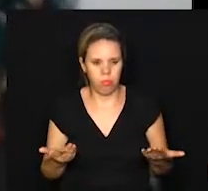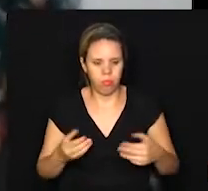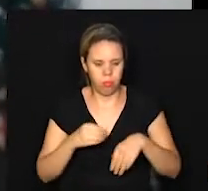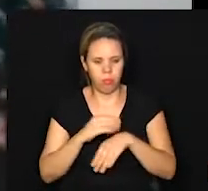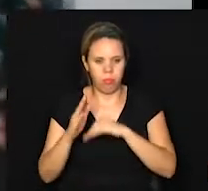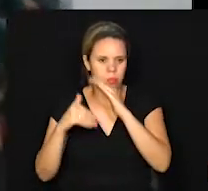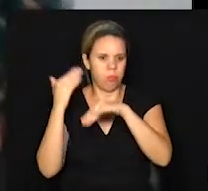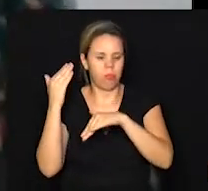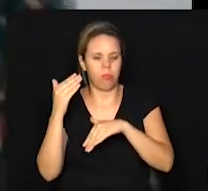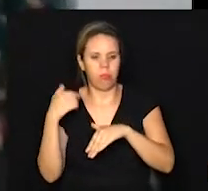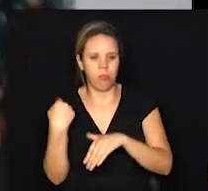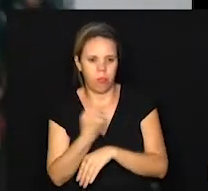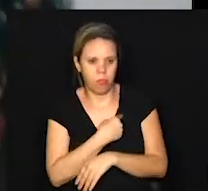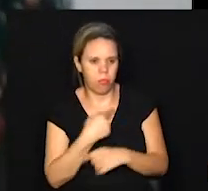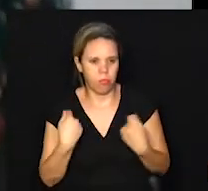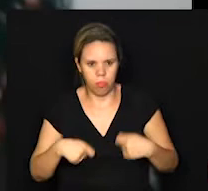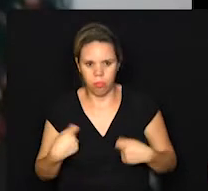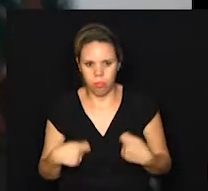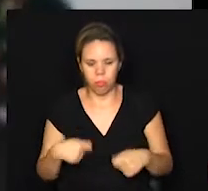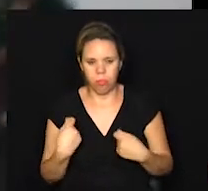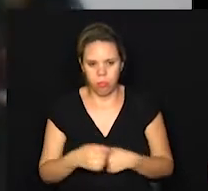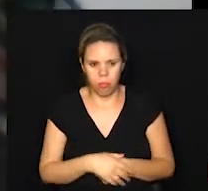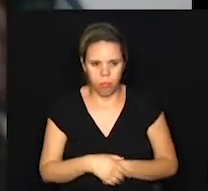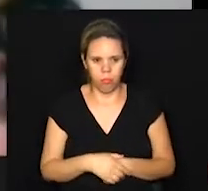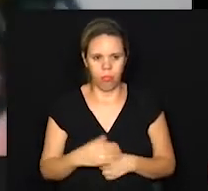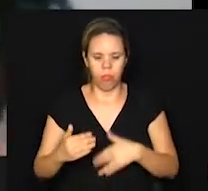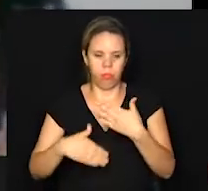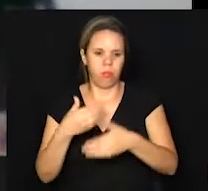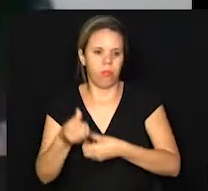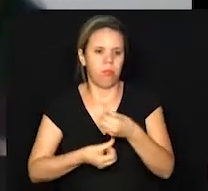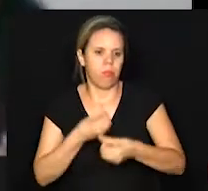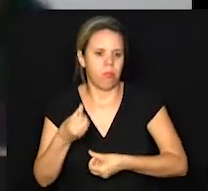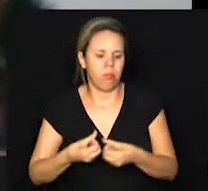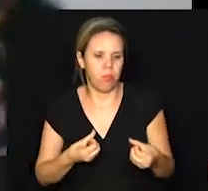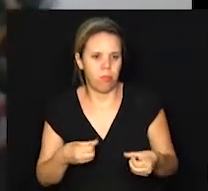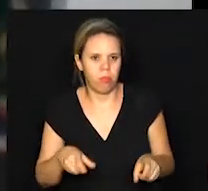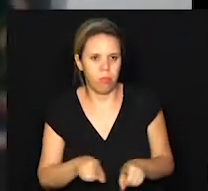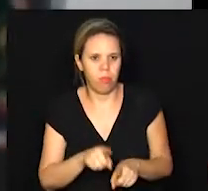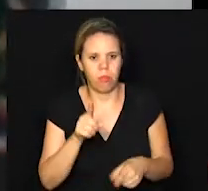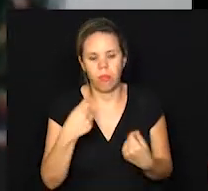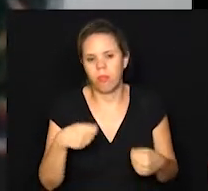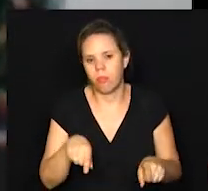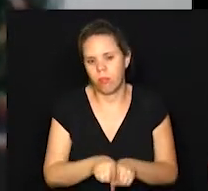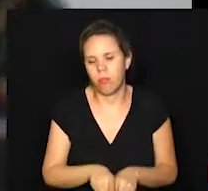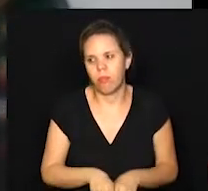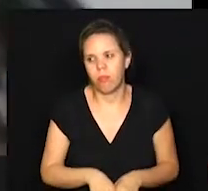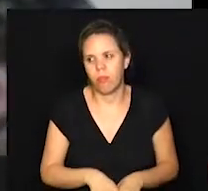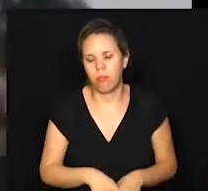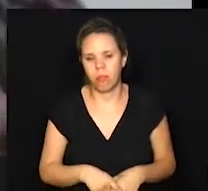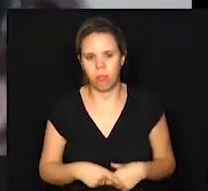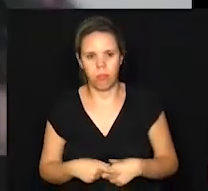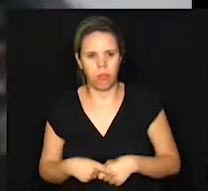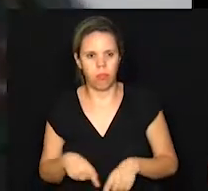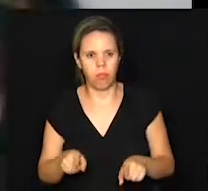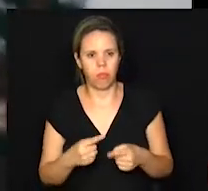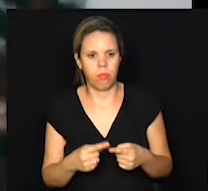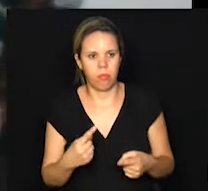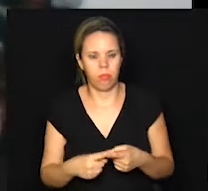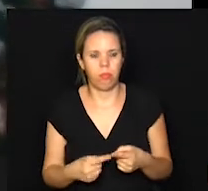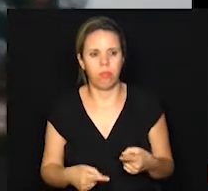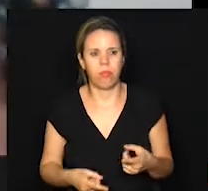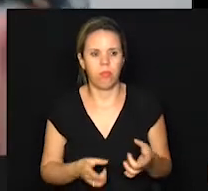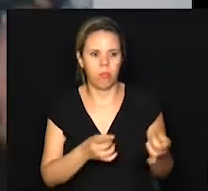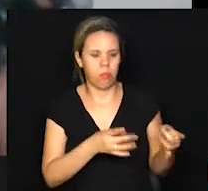passe que a gente precisa, no próximo semestre a gente vai dar o passe que você precisa também. Porque eu saindo de